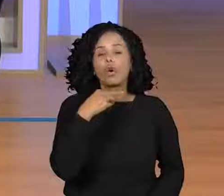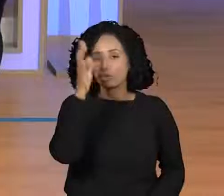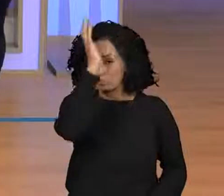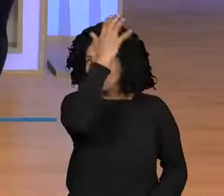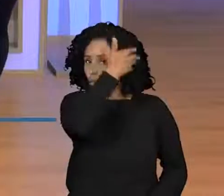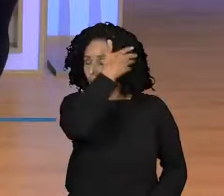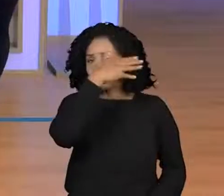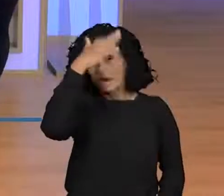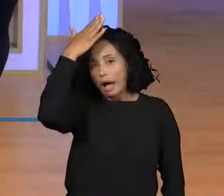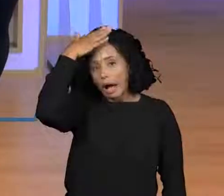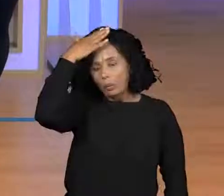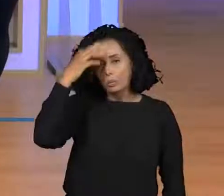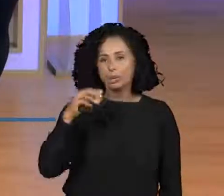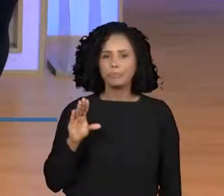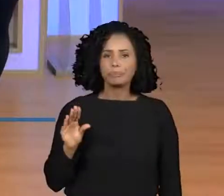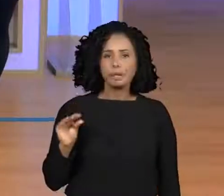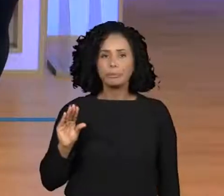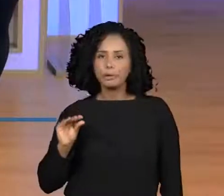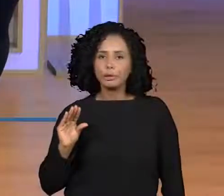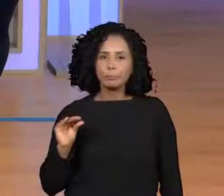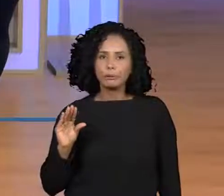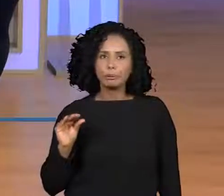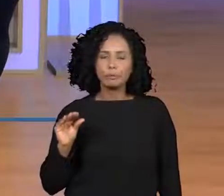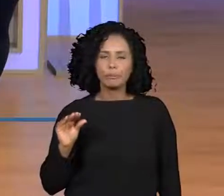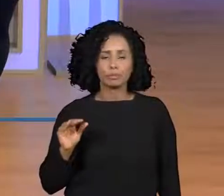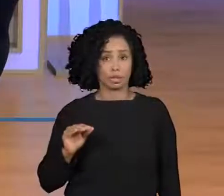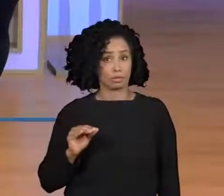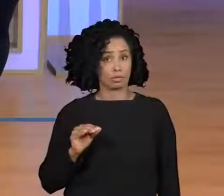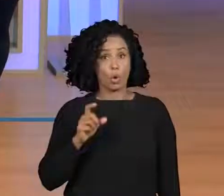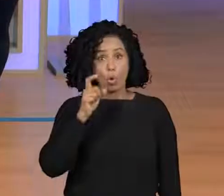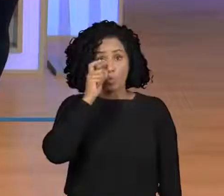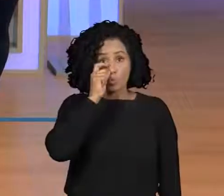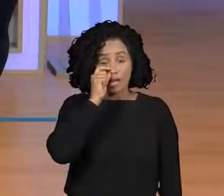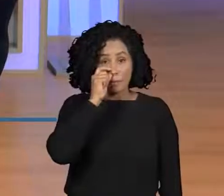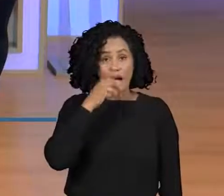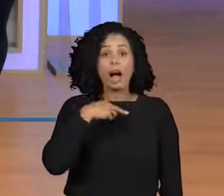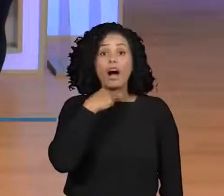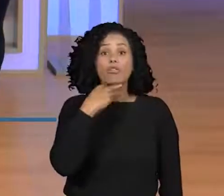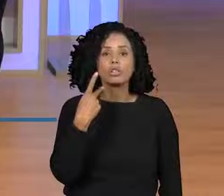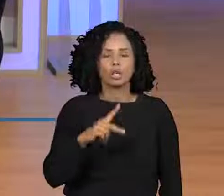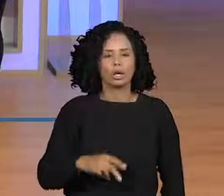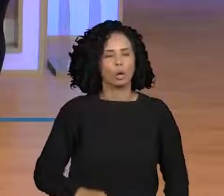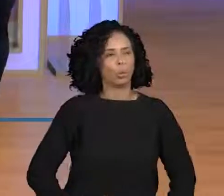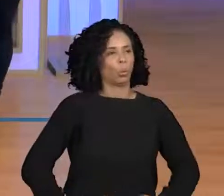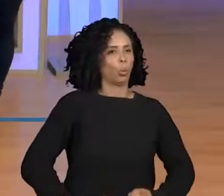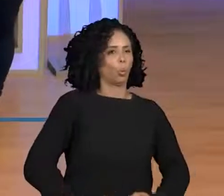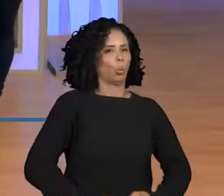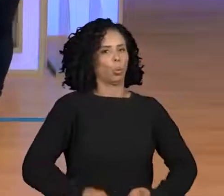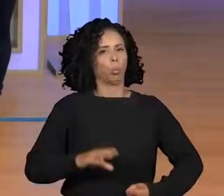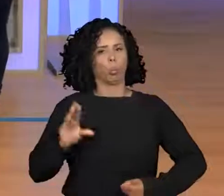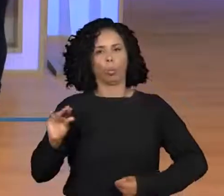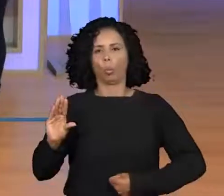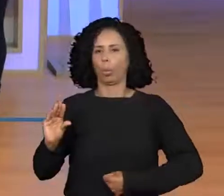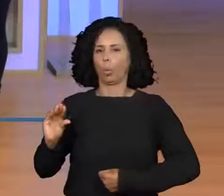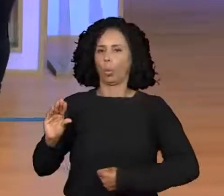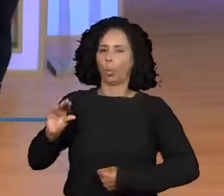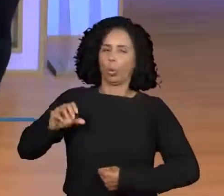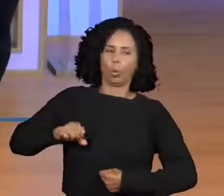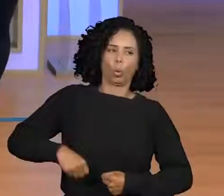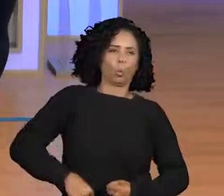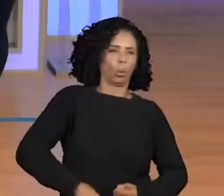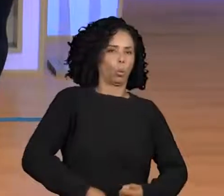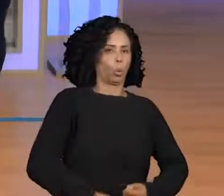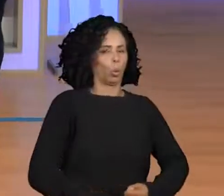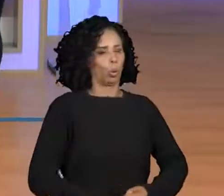é a média. Já o professor Seba já é mais grave. Uhum. Então, tem esses